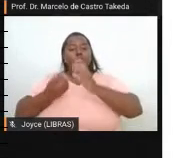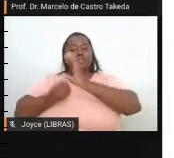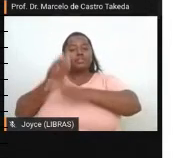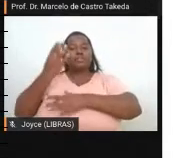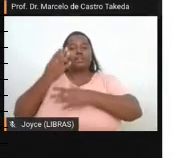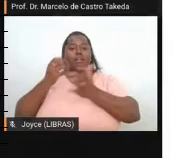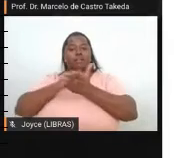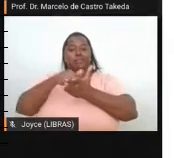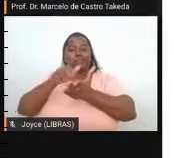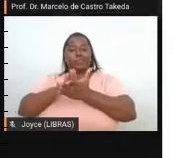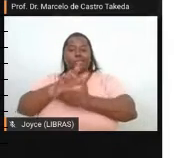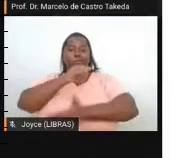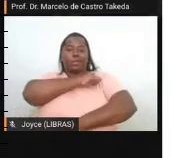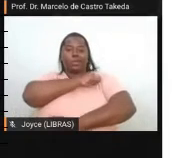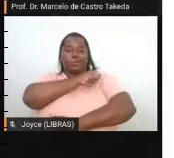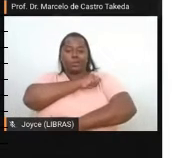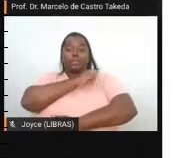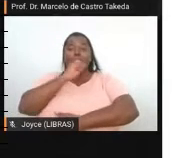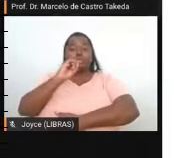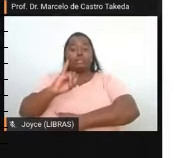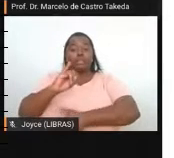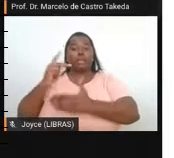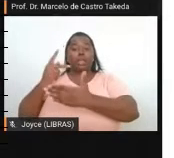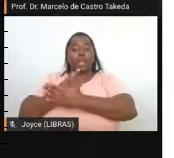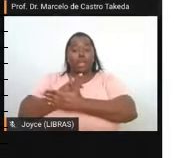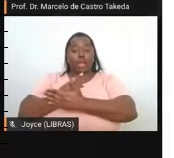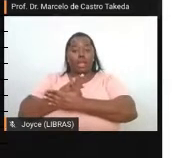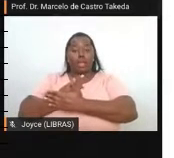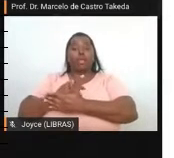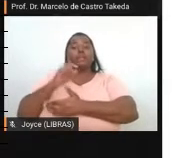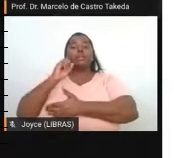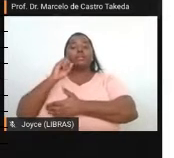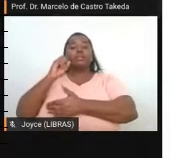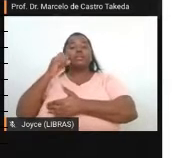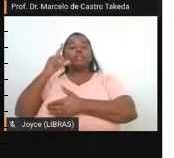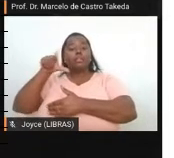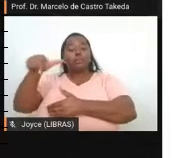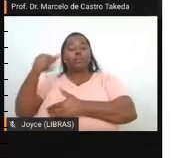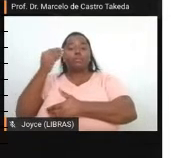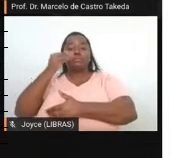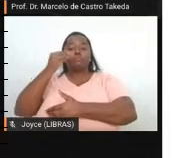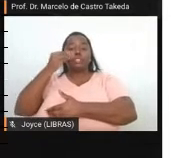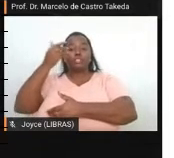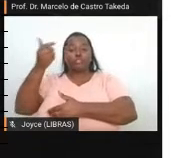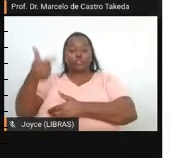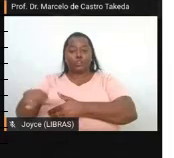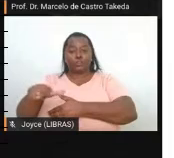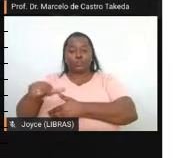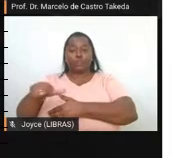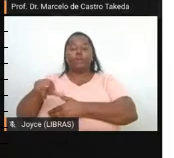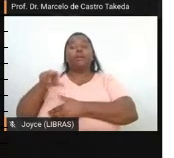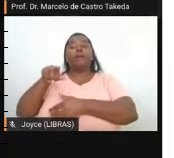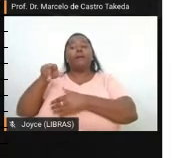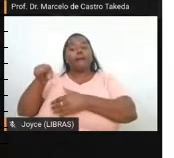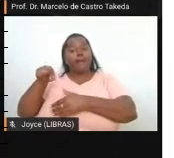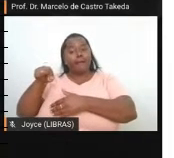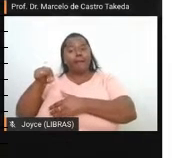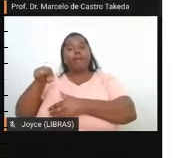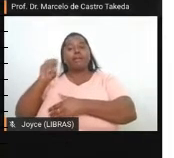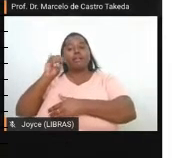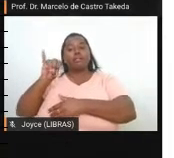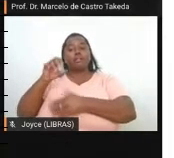para o aluno quando ele erra e faz uma nova tentativa. Tá? Nesse caso, se a gente quer